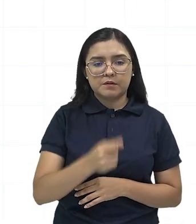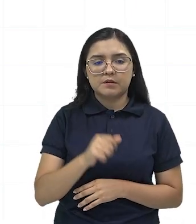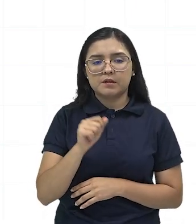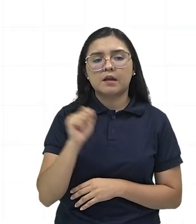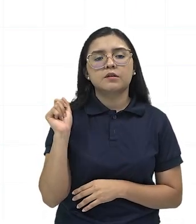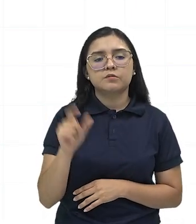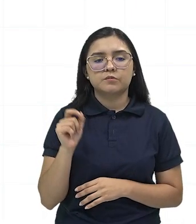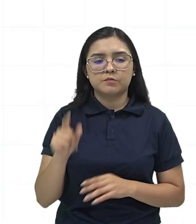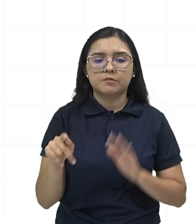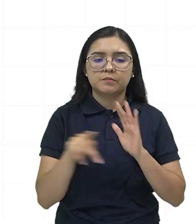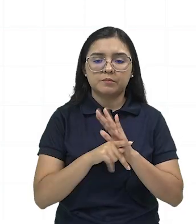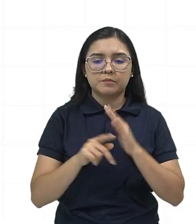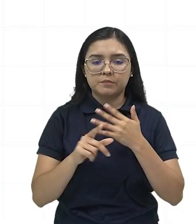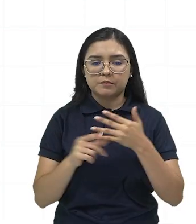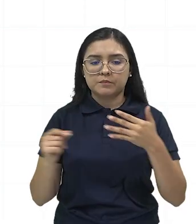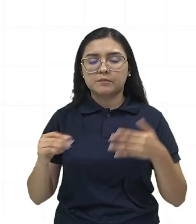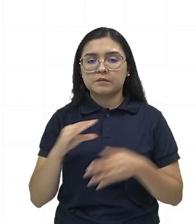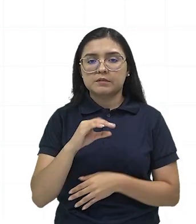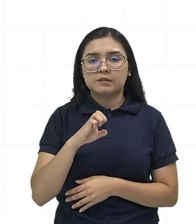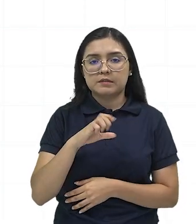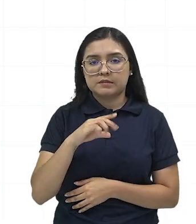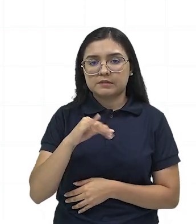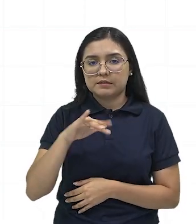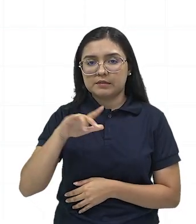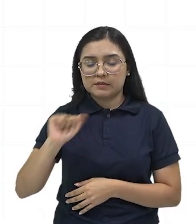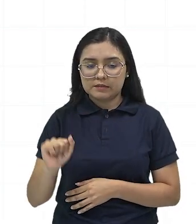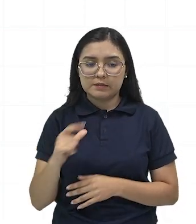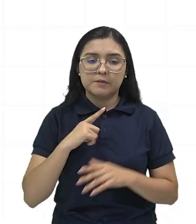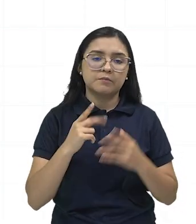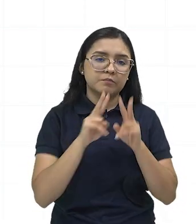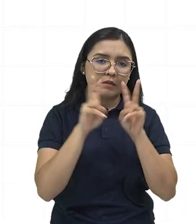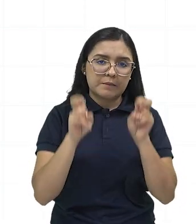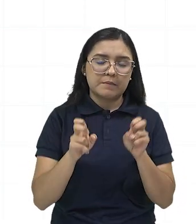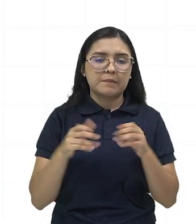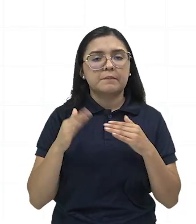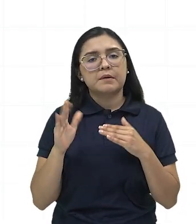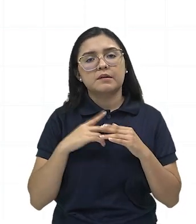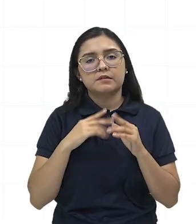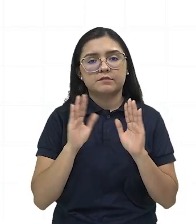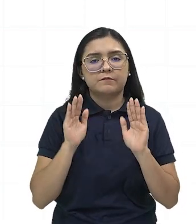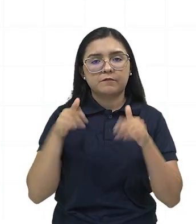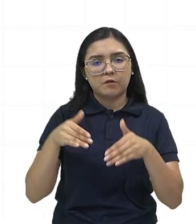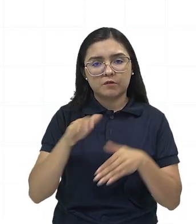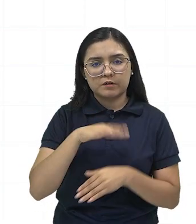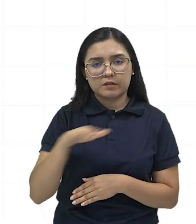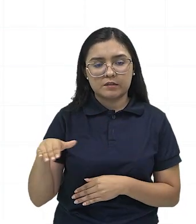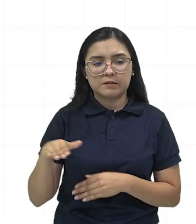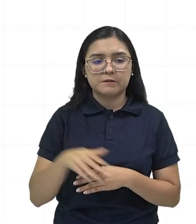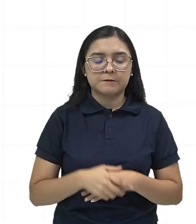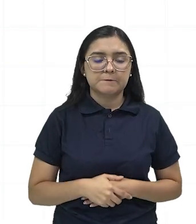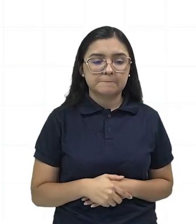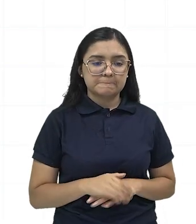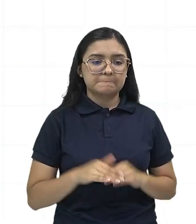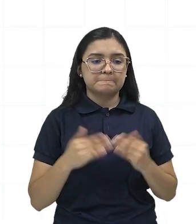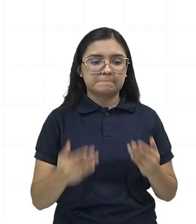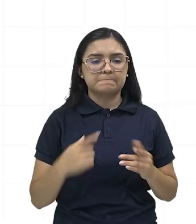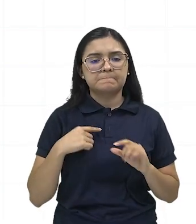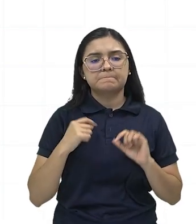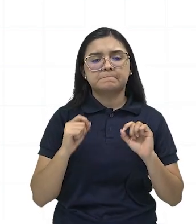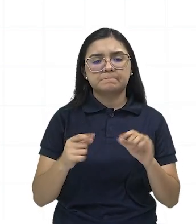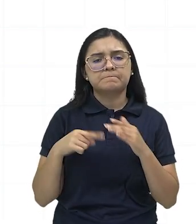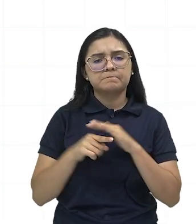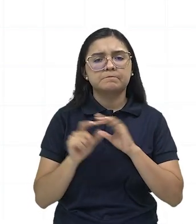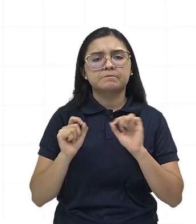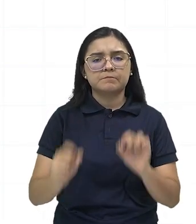Cecília Meirelles, com uma temática mais infantil, mas nem por isso deixa de ser profundo, de transmitir